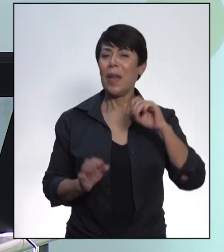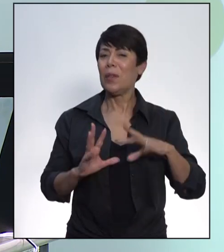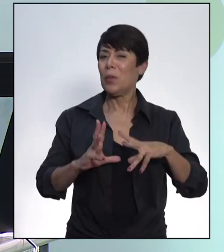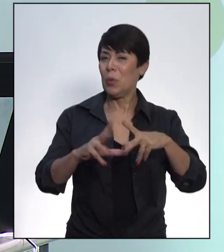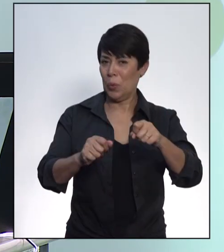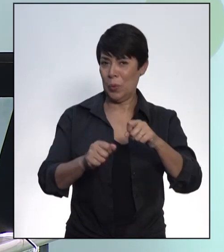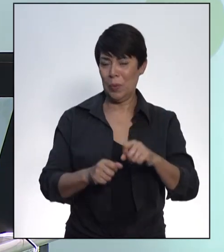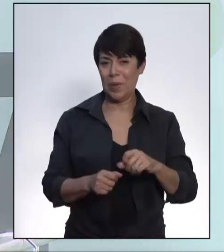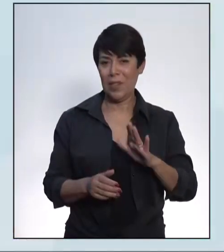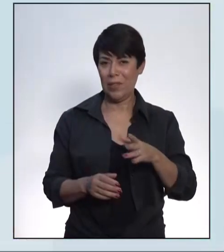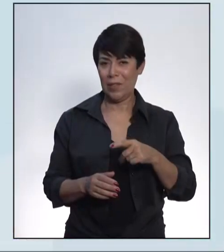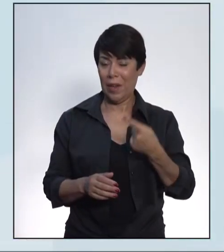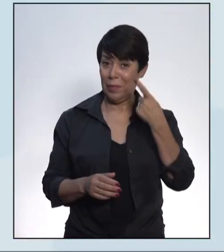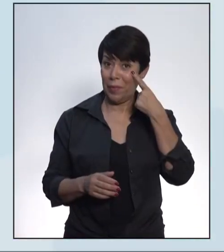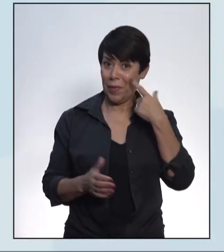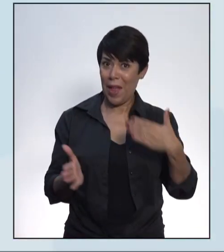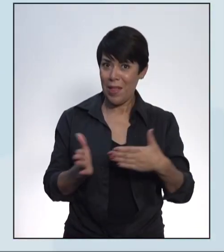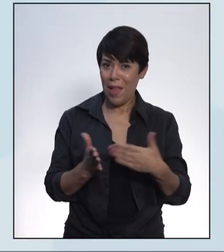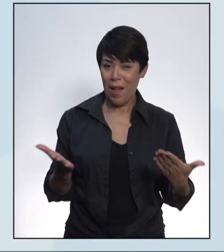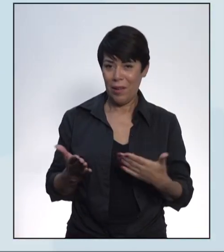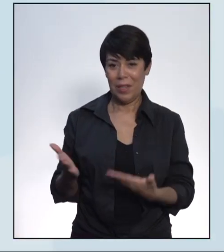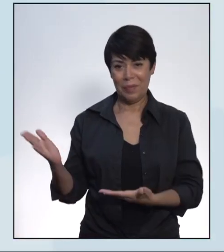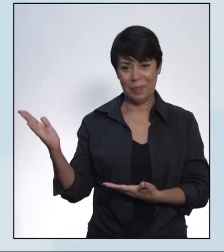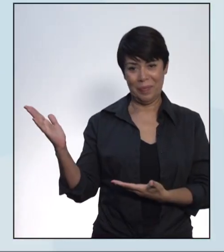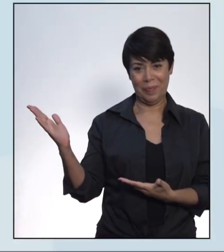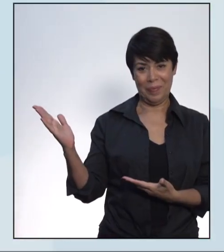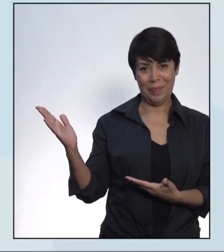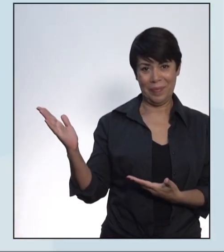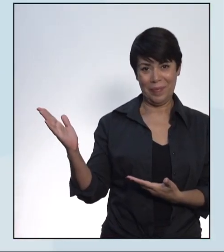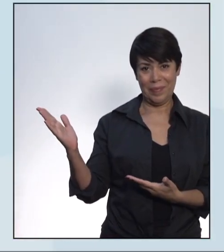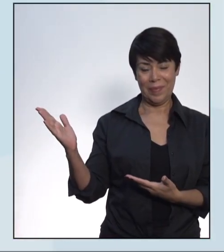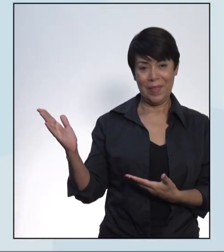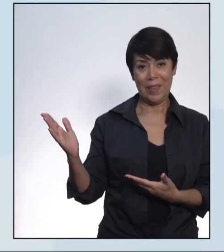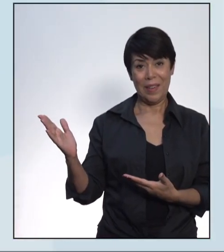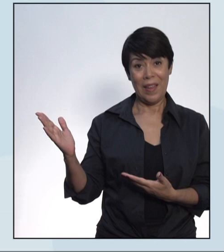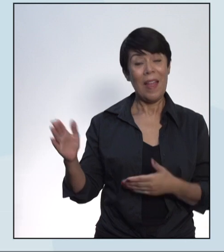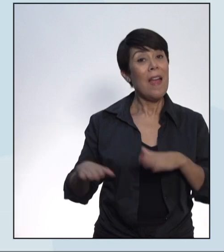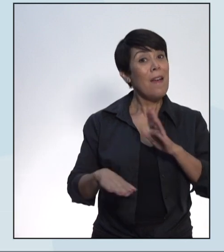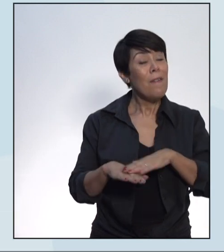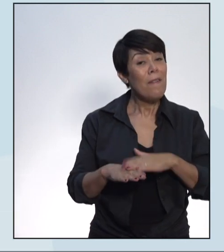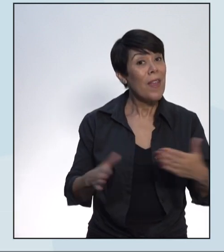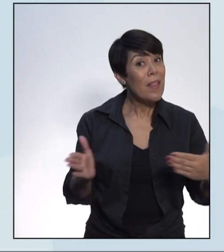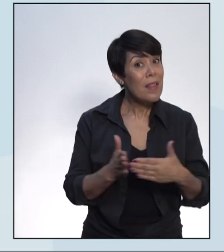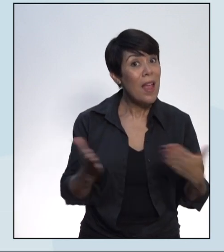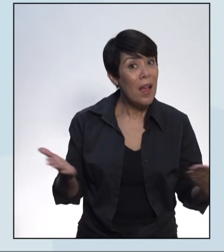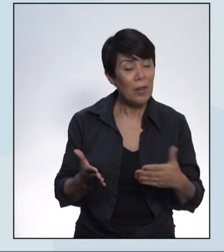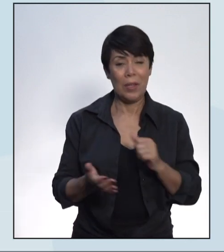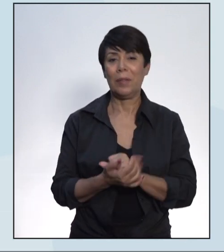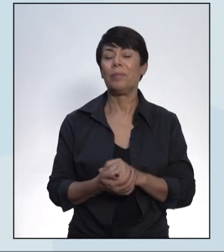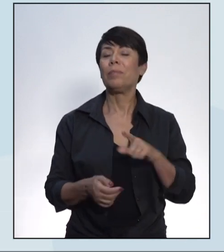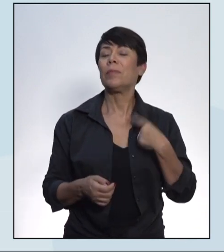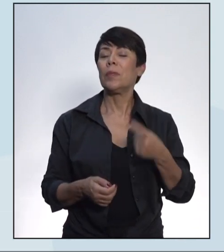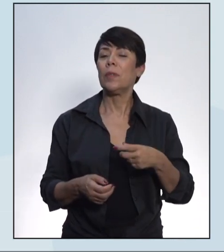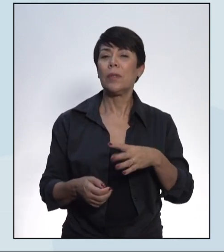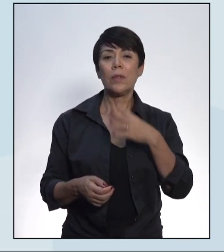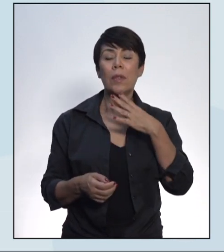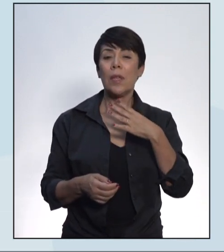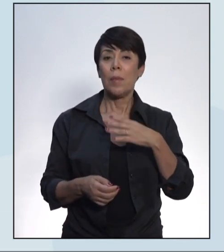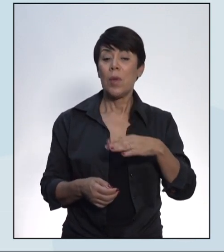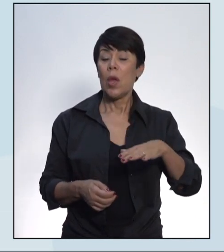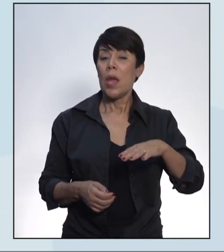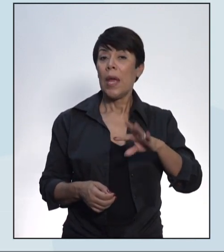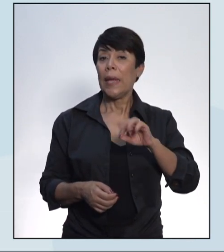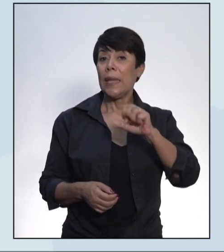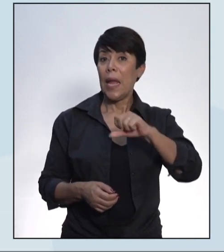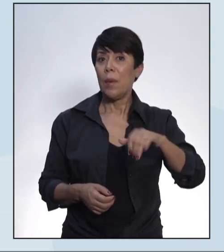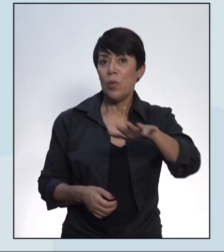trabalhamos. Então, na tela de vocês está a ideia do que nós fizemos, né? Então, nós vamos recapitular. Então, nós vimos o termo geral,